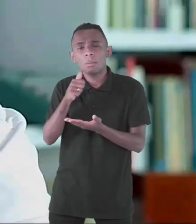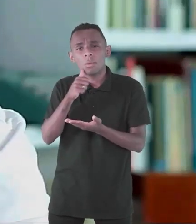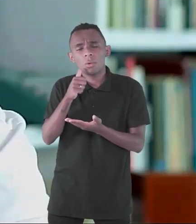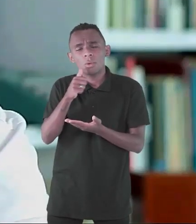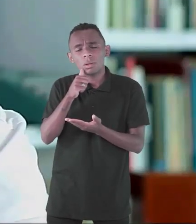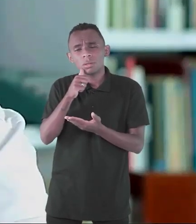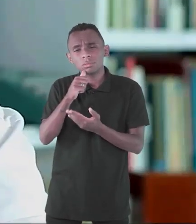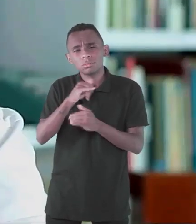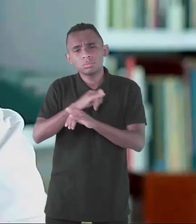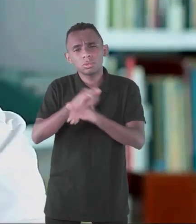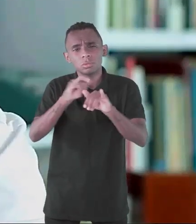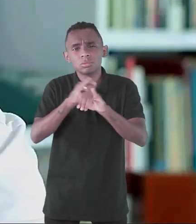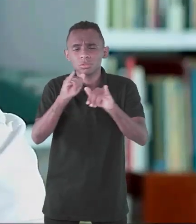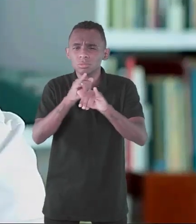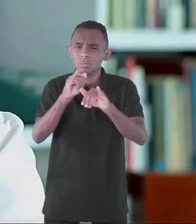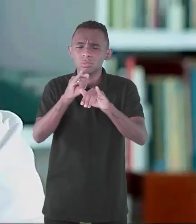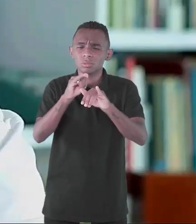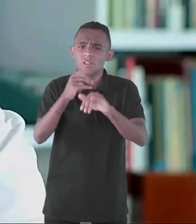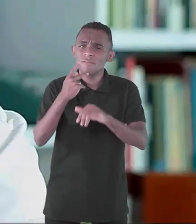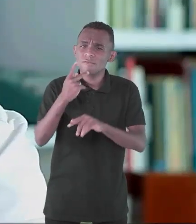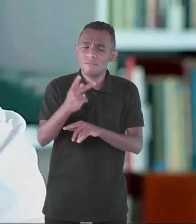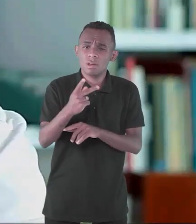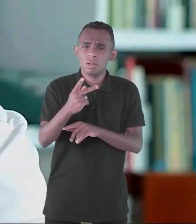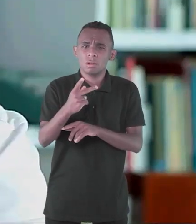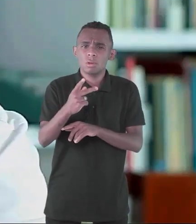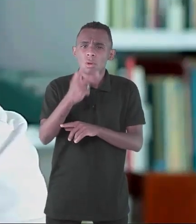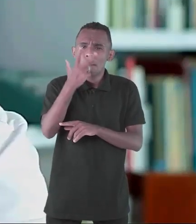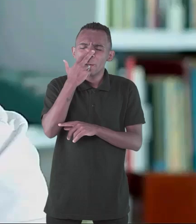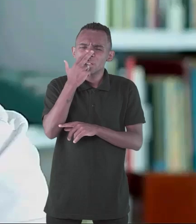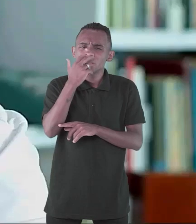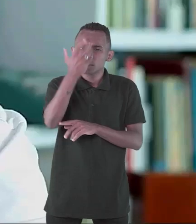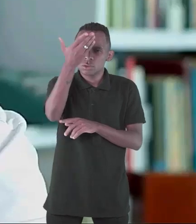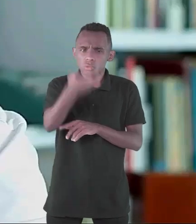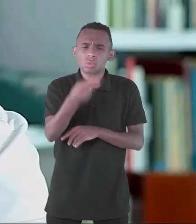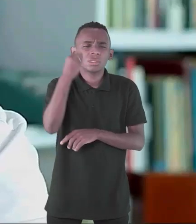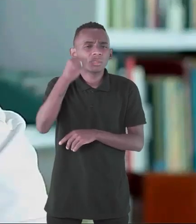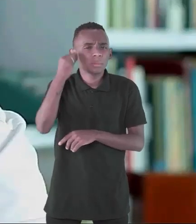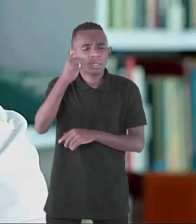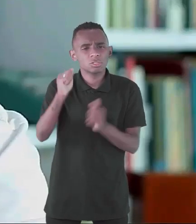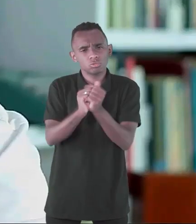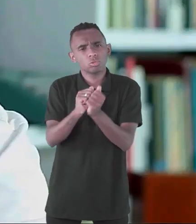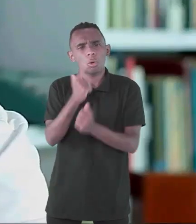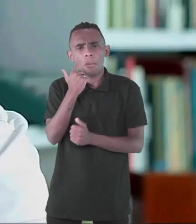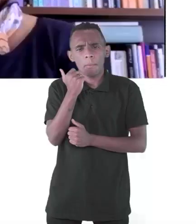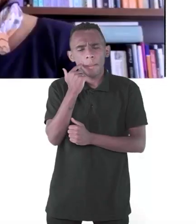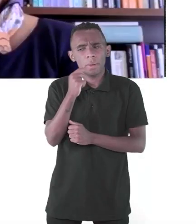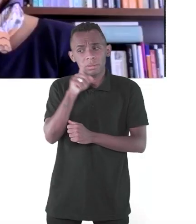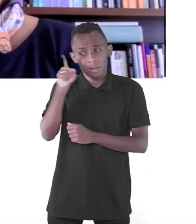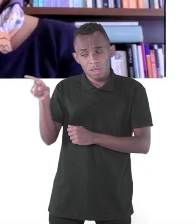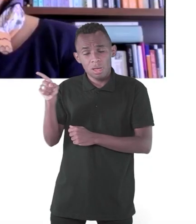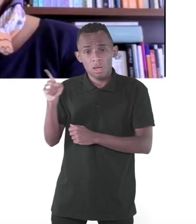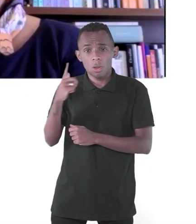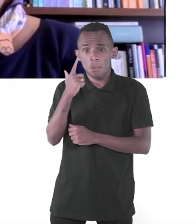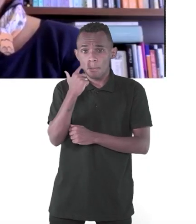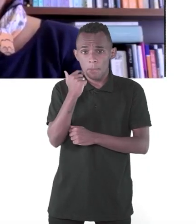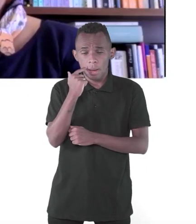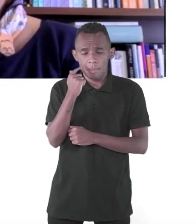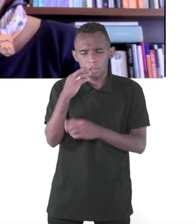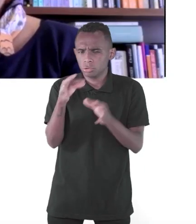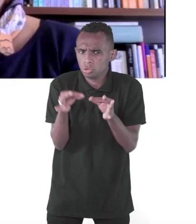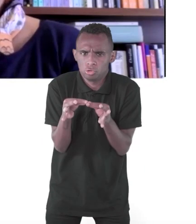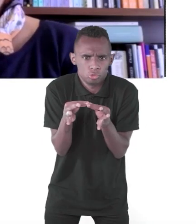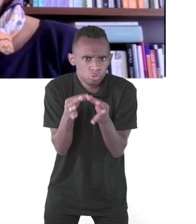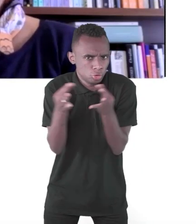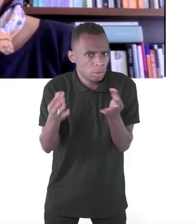uma coisa parecida um pouco com o que você trouxe do seu pai, que o pai dela, que era uma pessoa